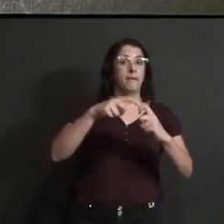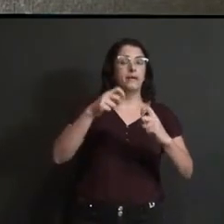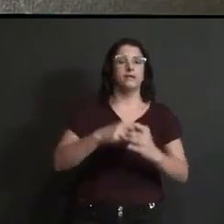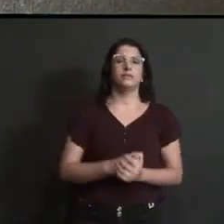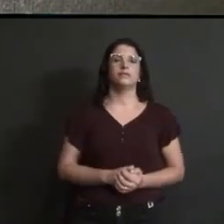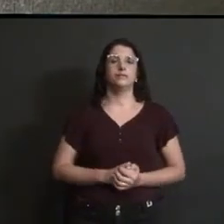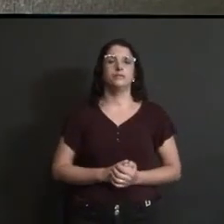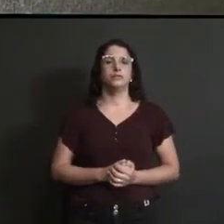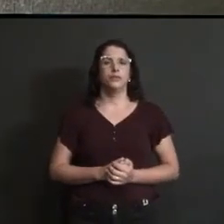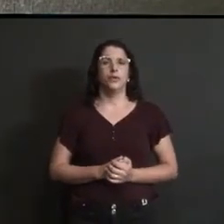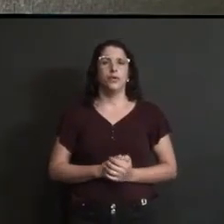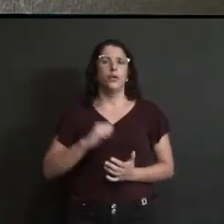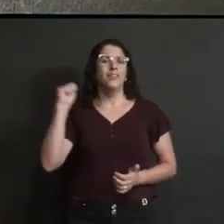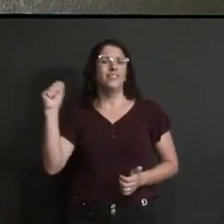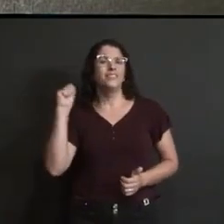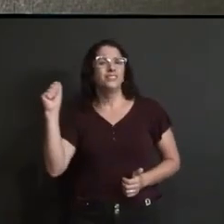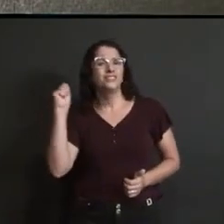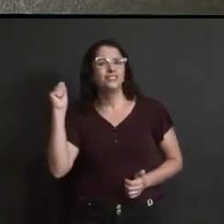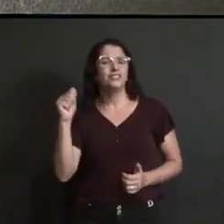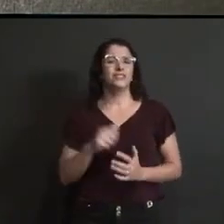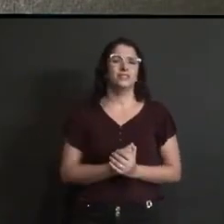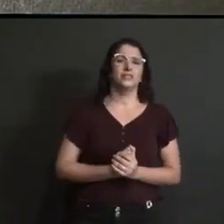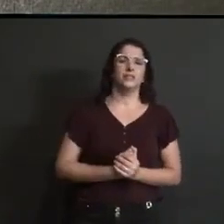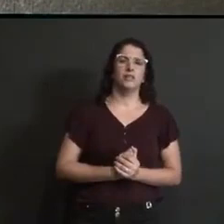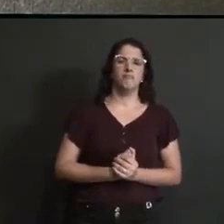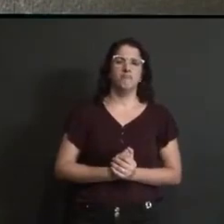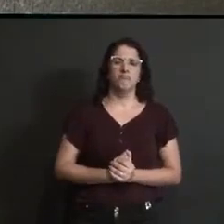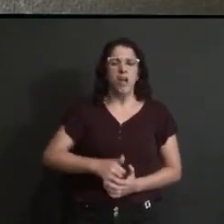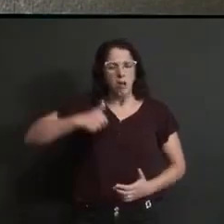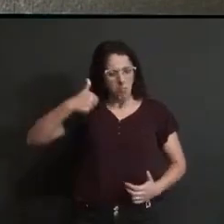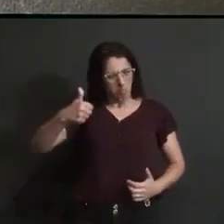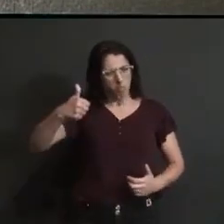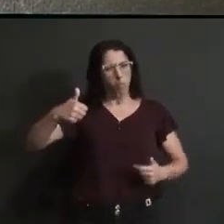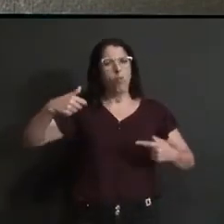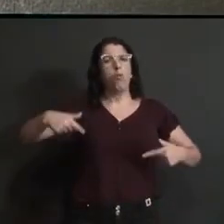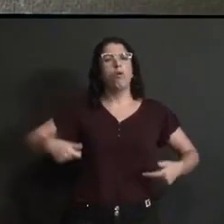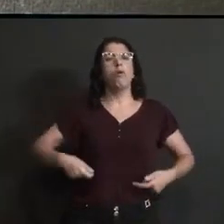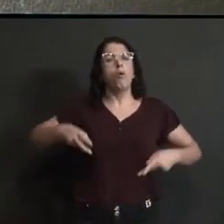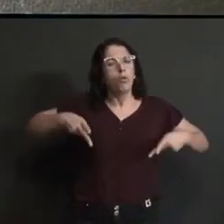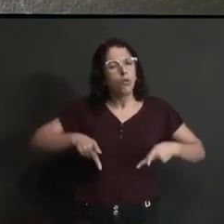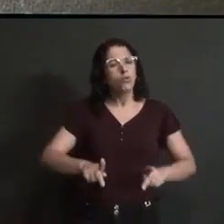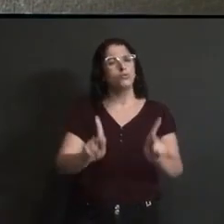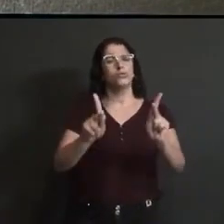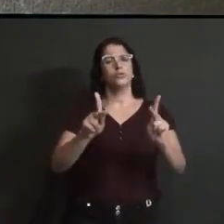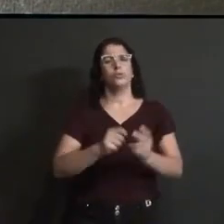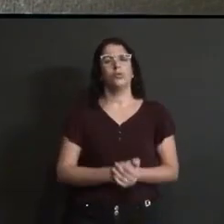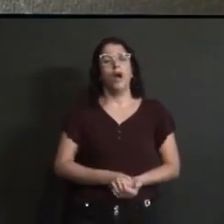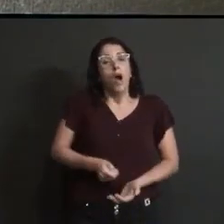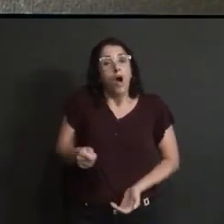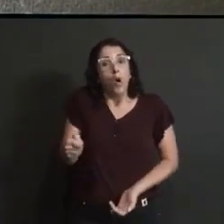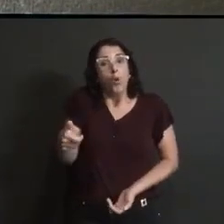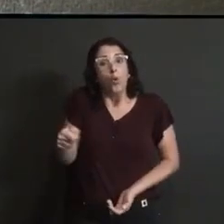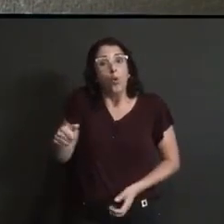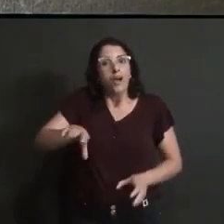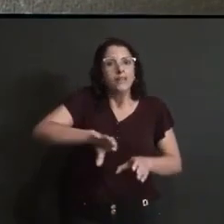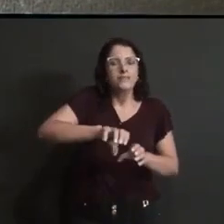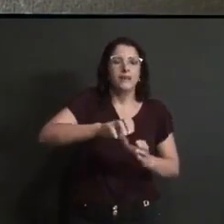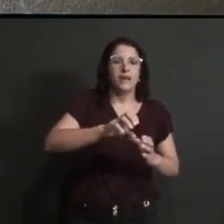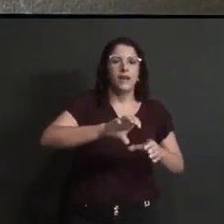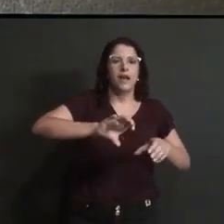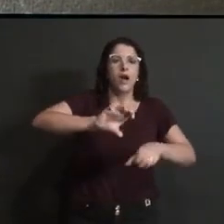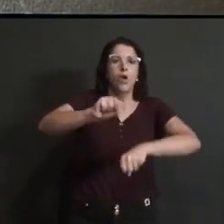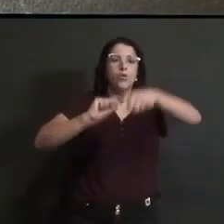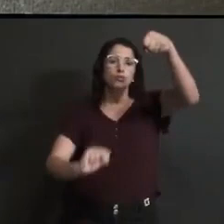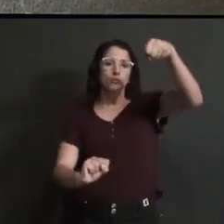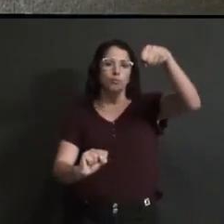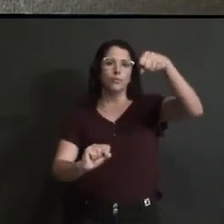Mas vai valer a pena, Aline. Daqui uns dias você está com esse diploma na mão. E milhares de pessoas